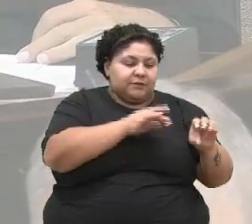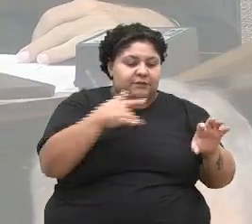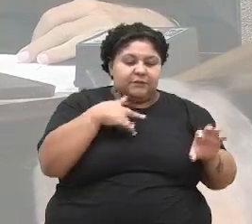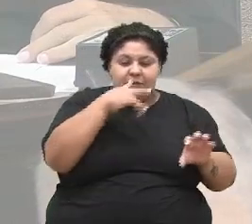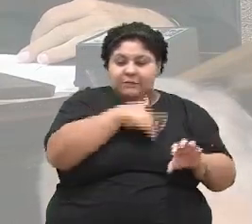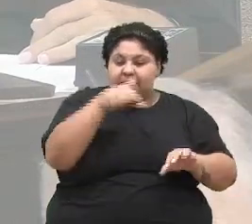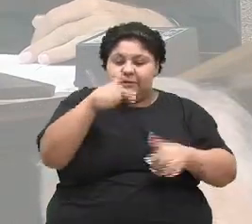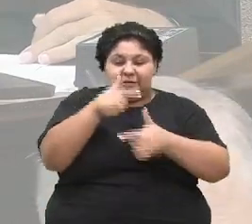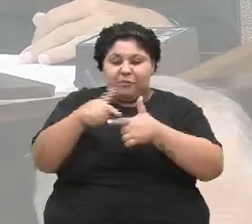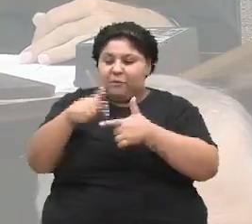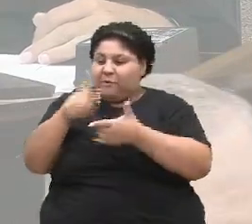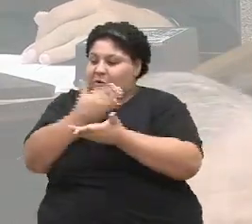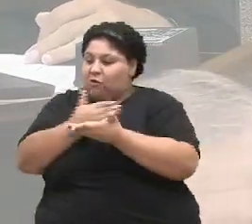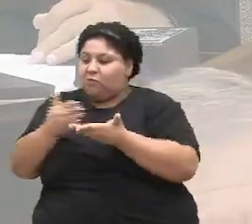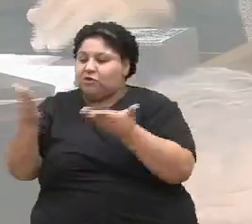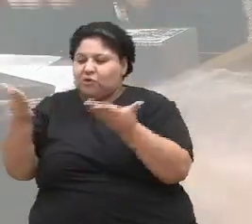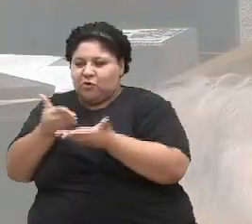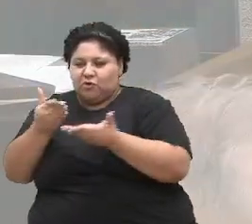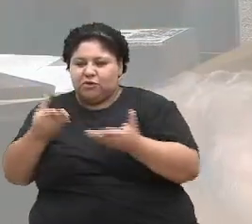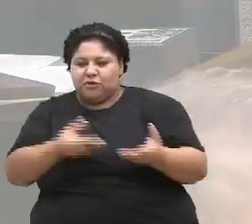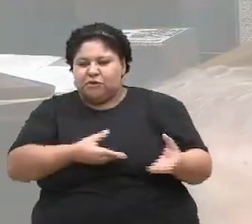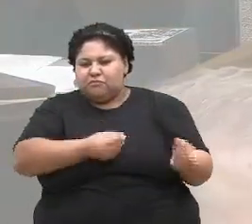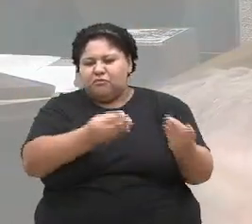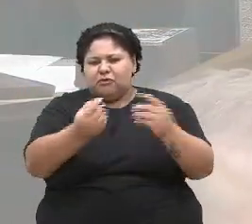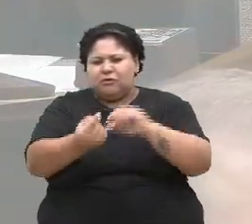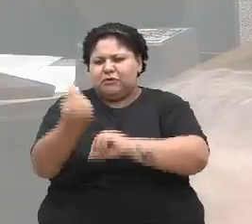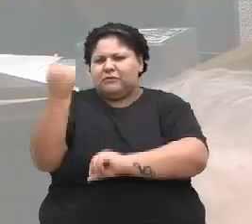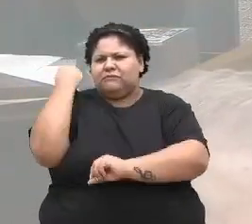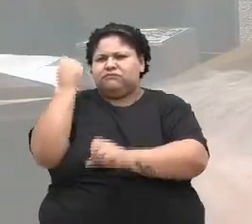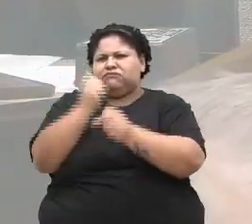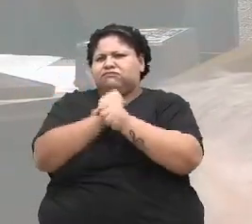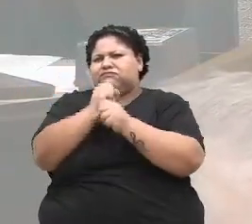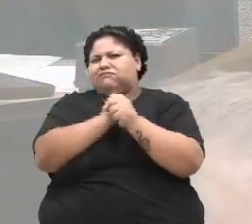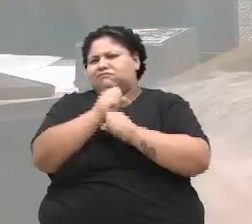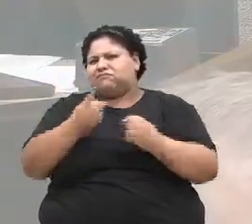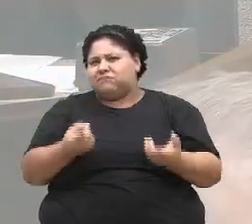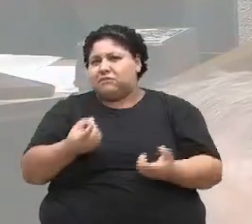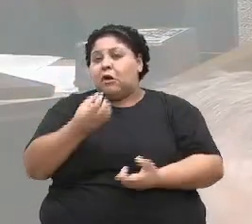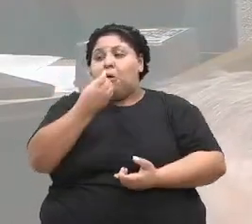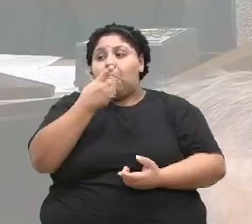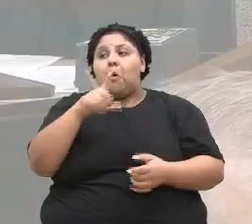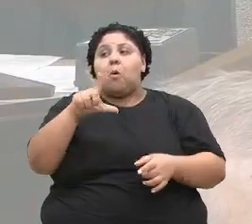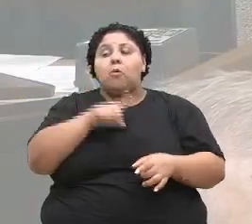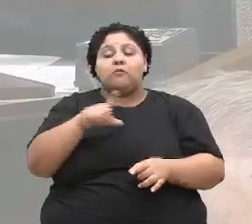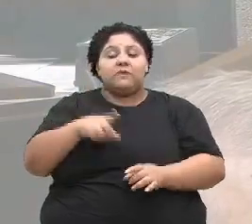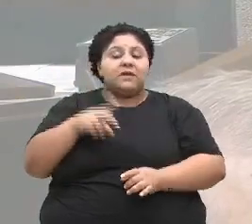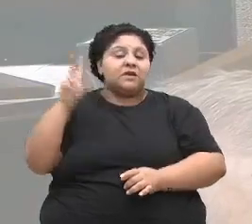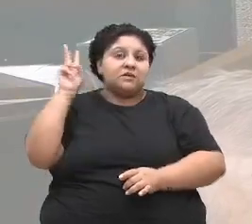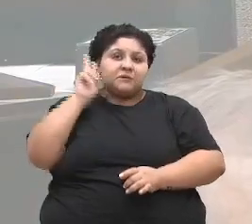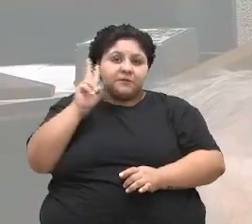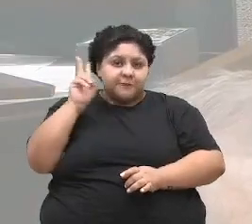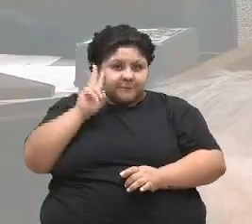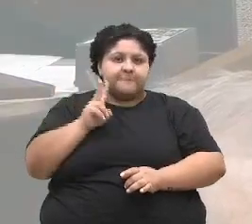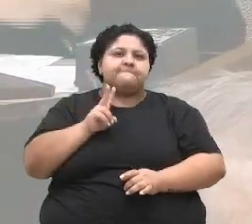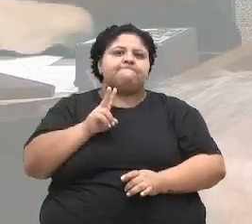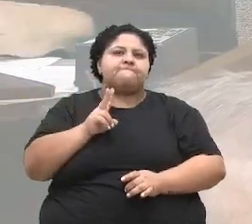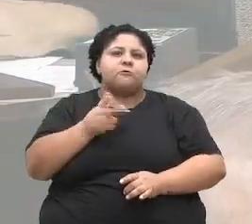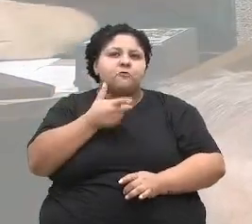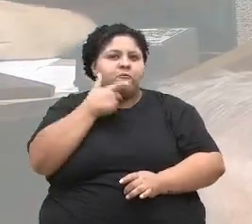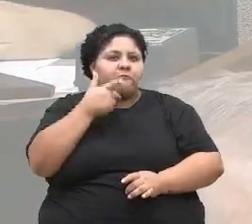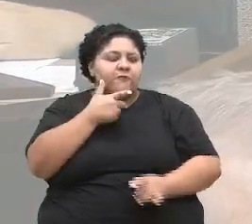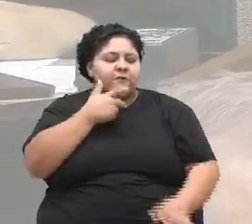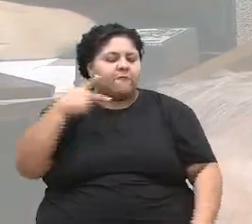hoje, é de muitos anos. Inclusive, é bom a gente sempre também ter o histórico, quando o vereador D'Ambrosio fala